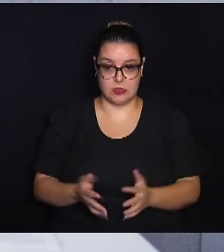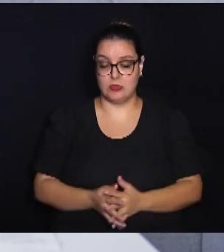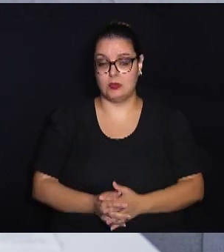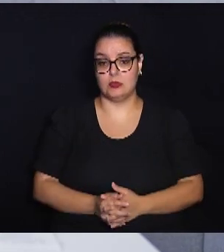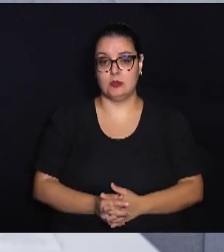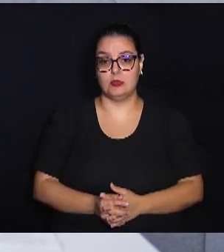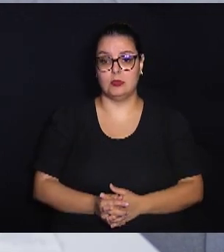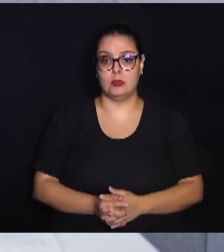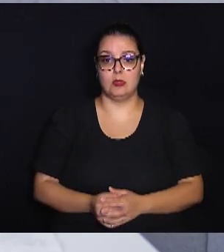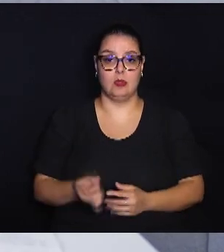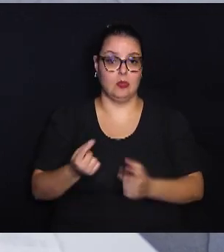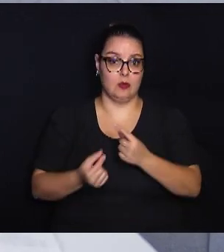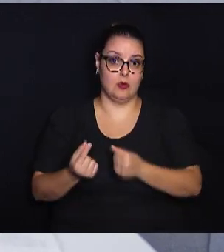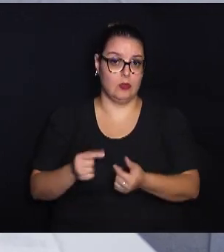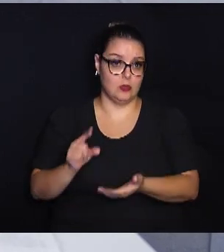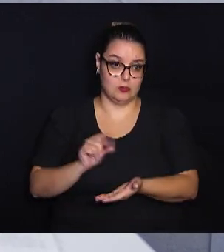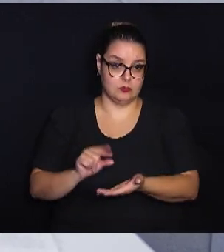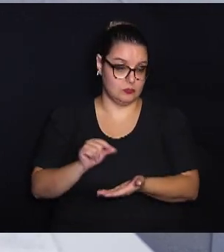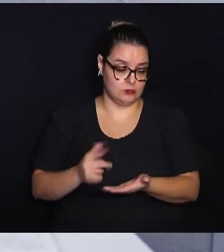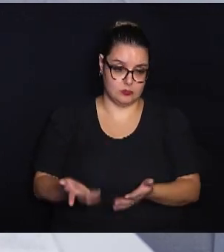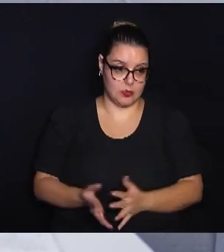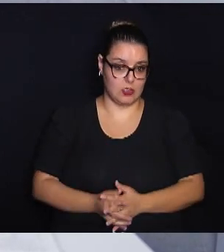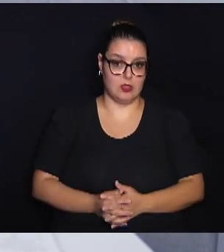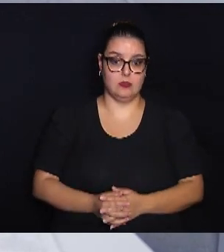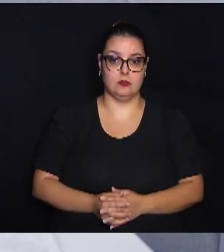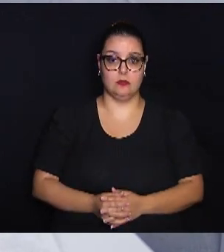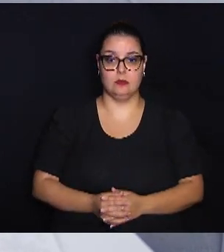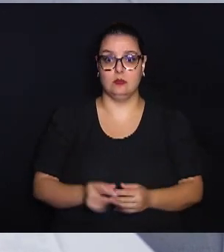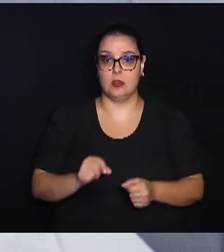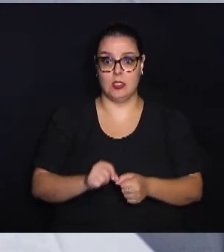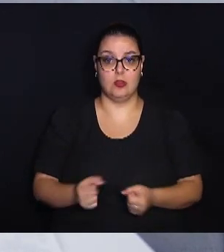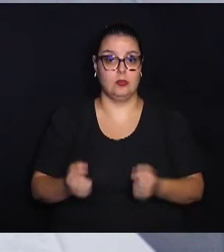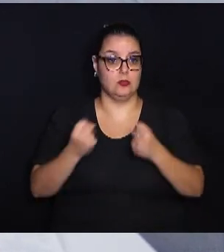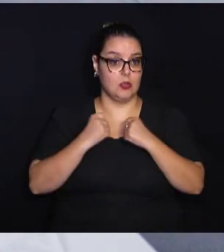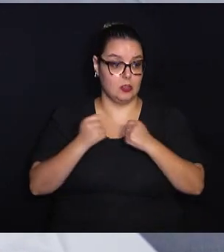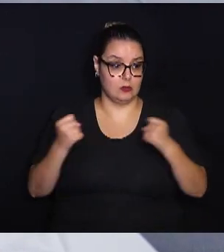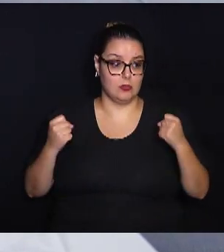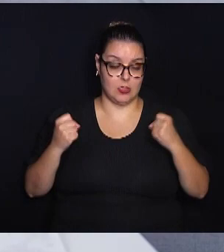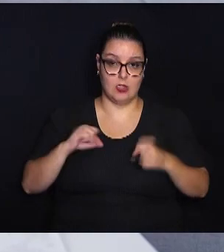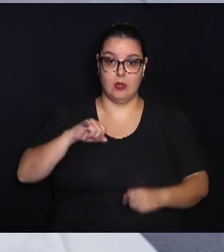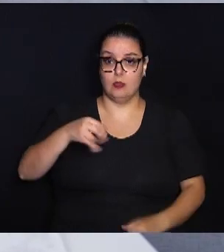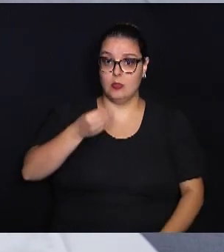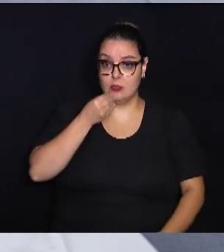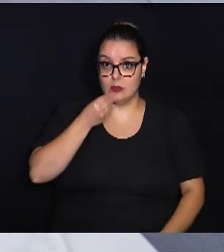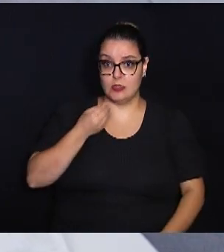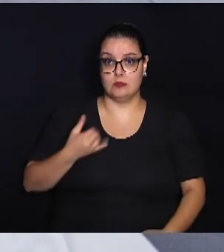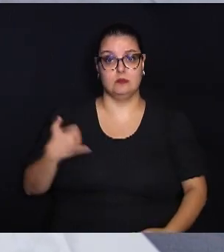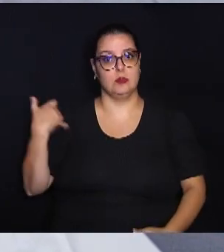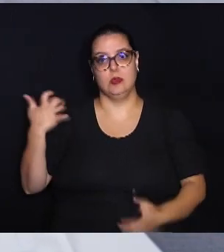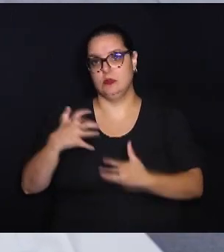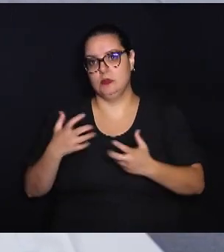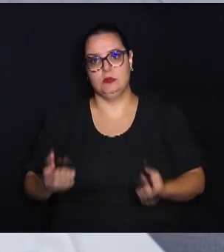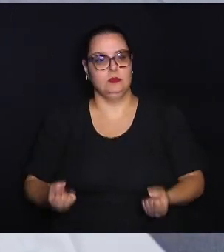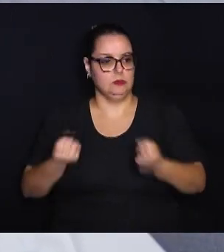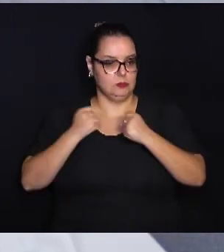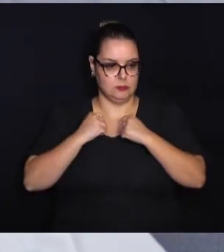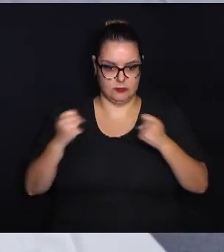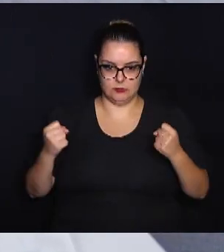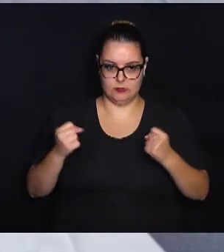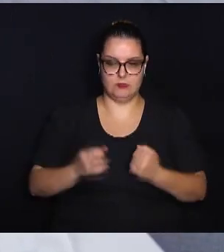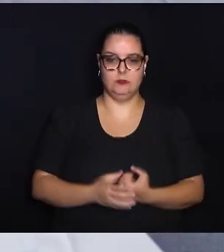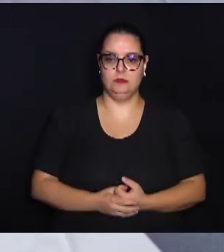outras fontes de renda, precisar fazer alguma atividade física, aproveitar as academias ao ar